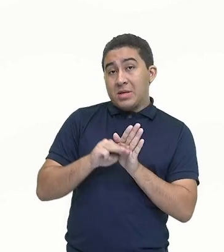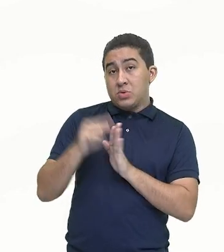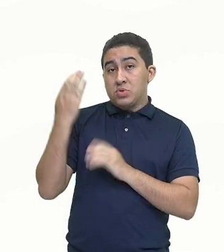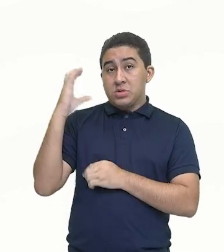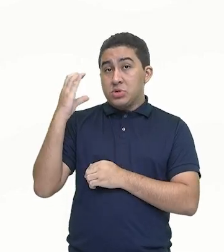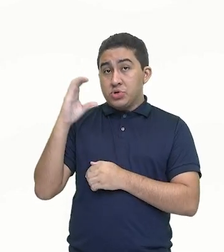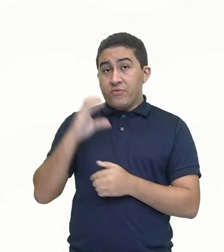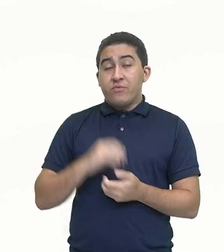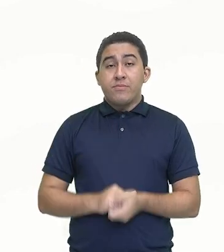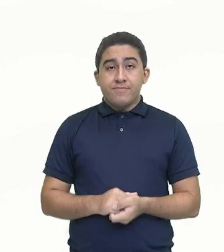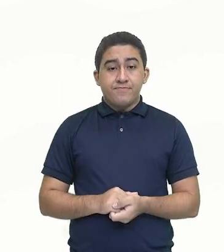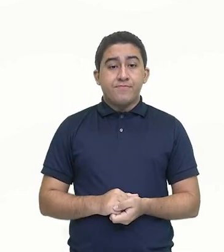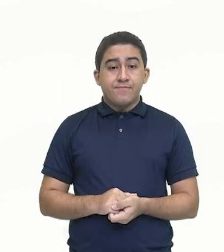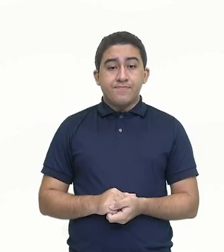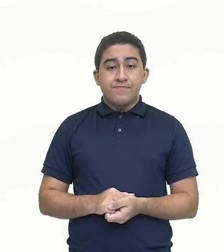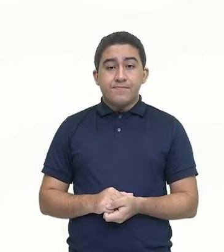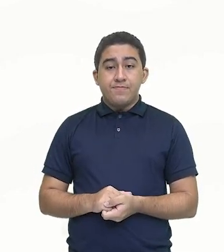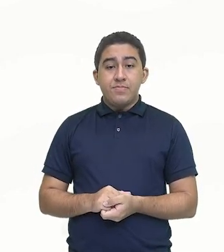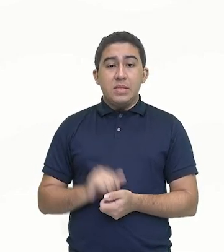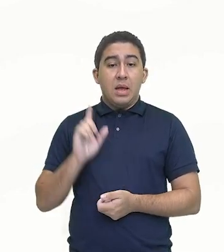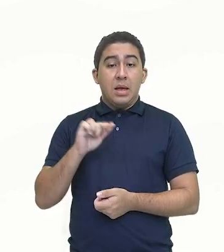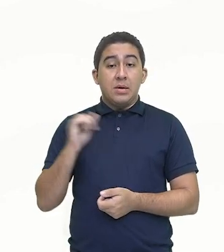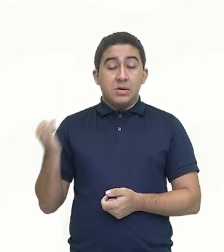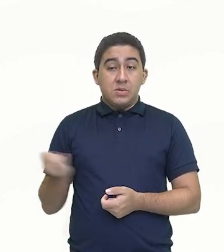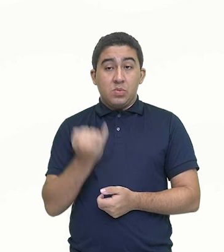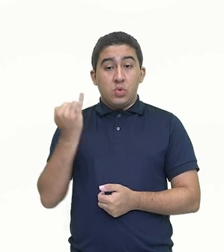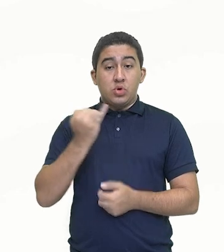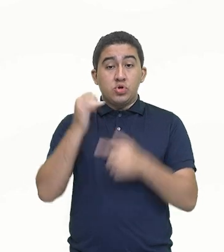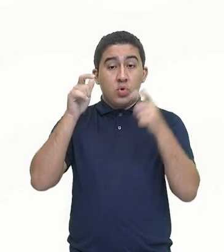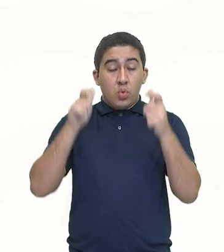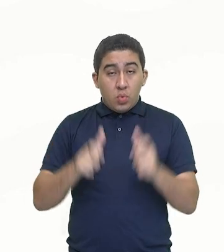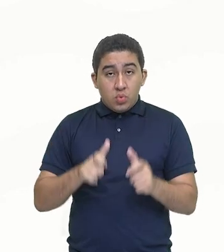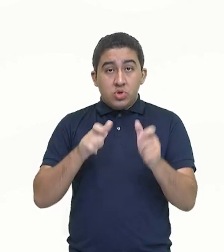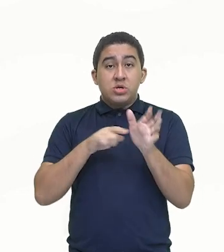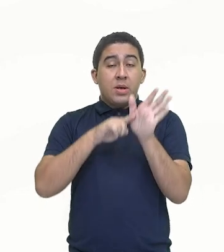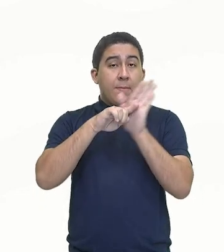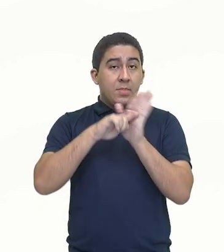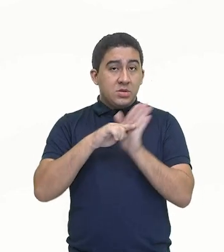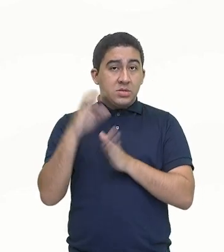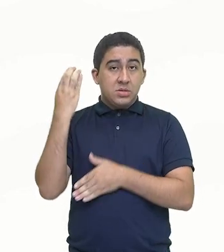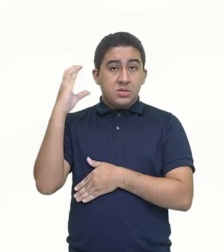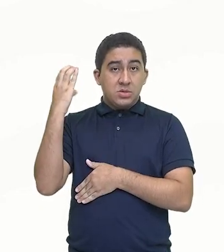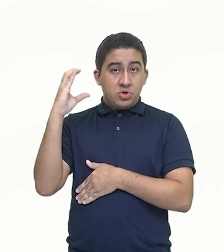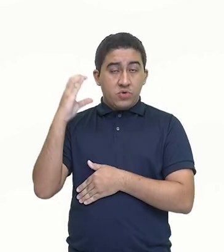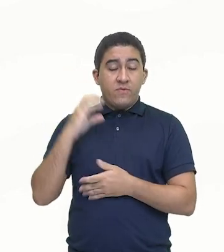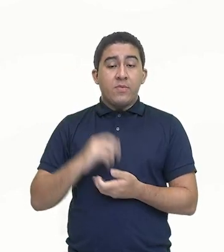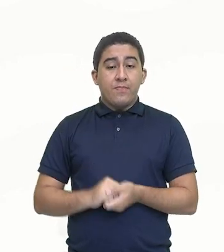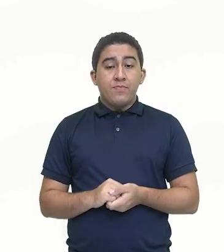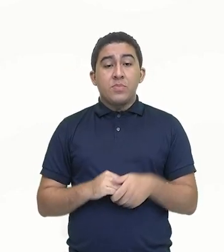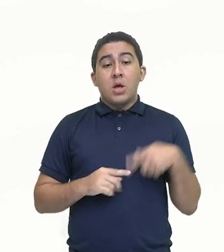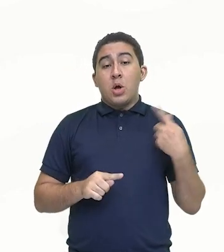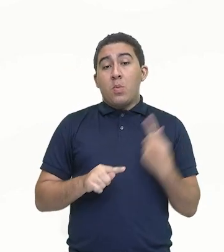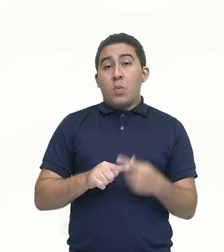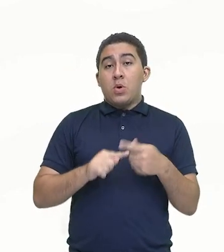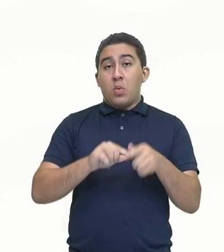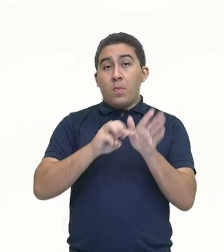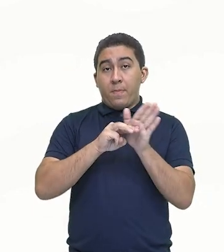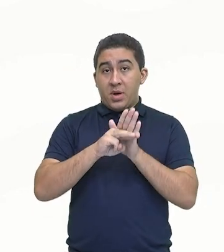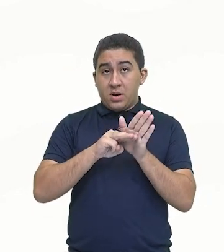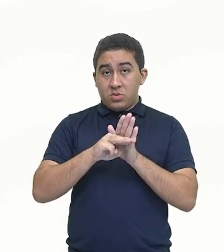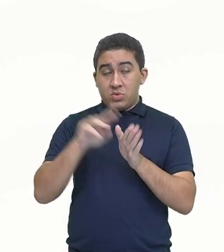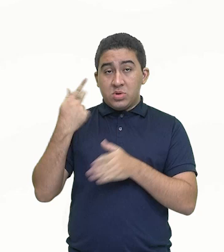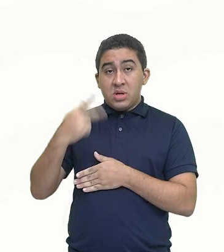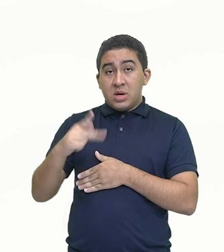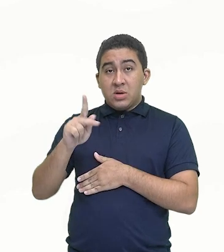É fundamental que na investigação científica, né, porque o método científico